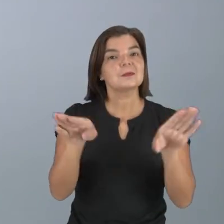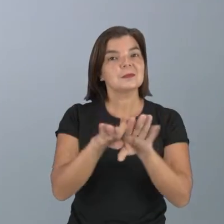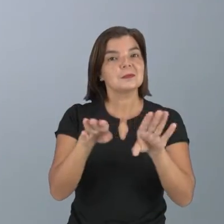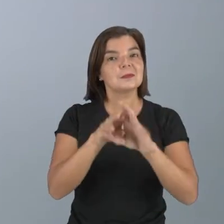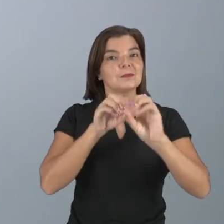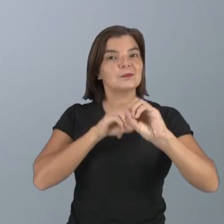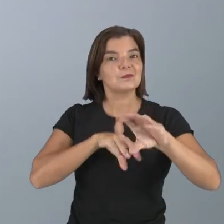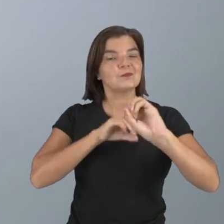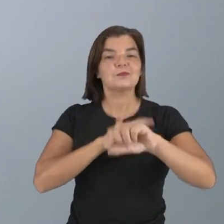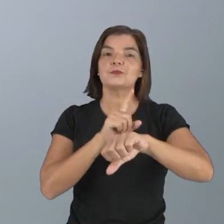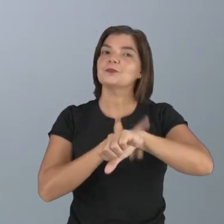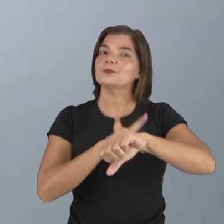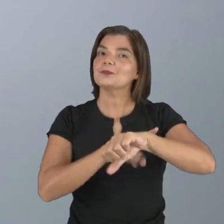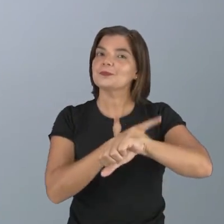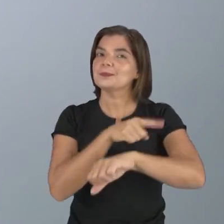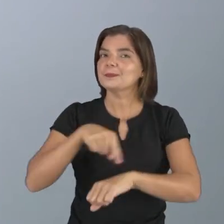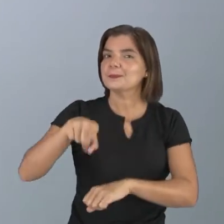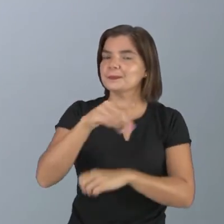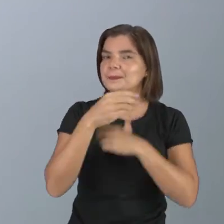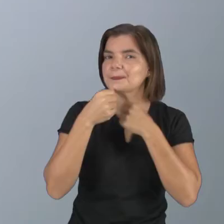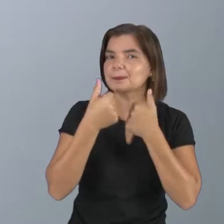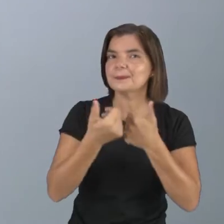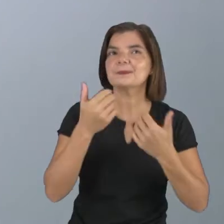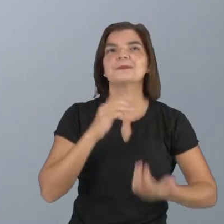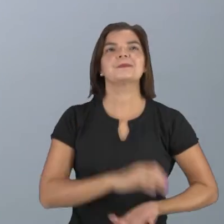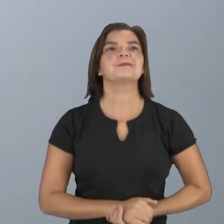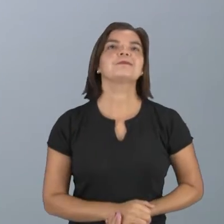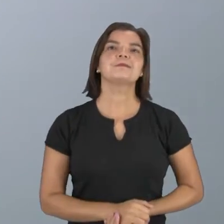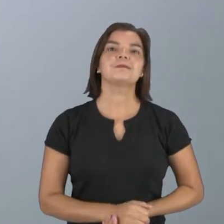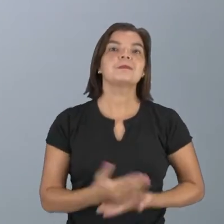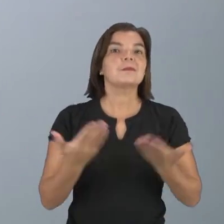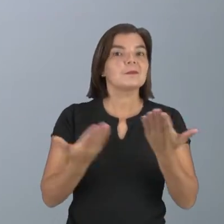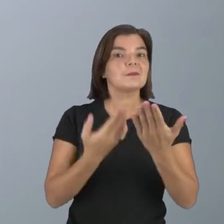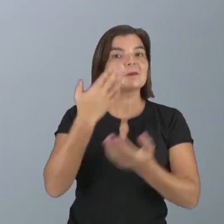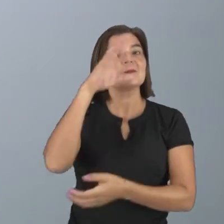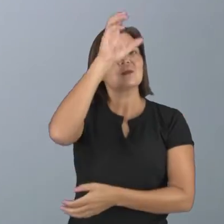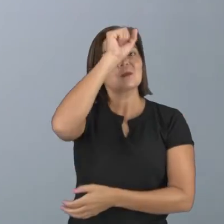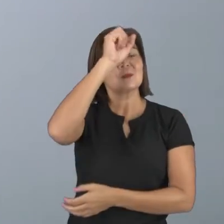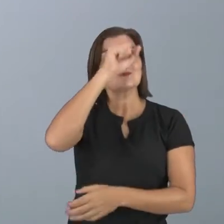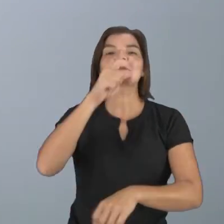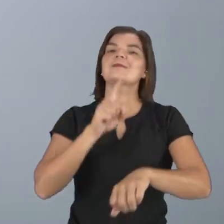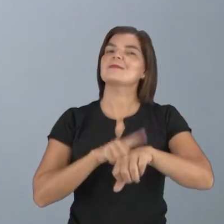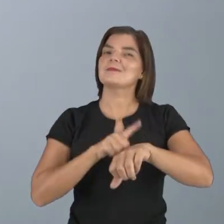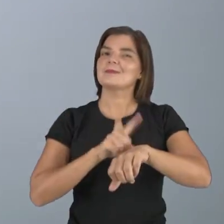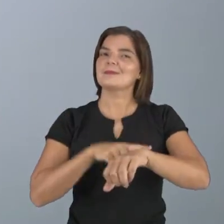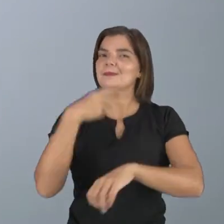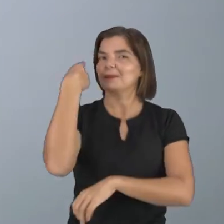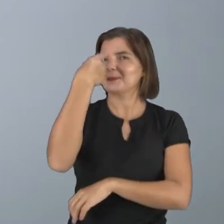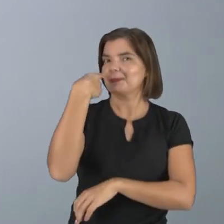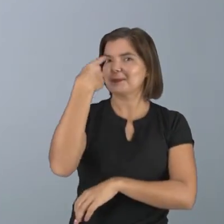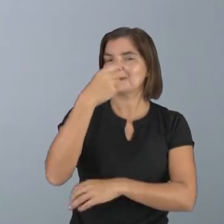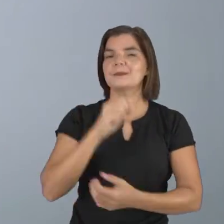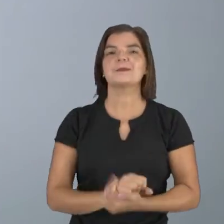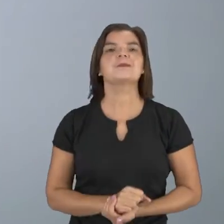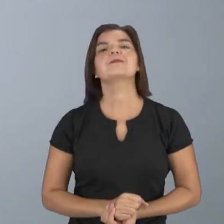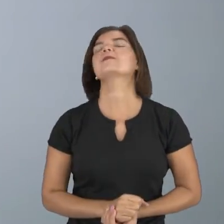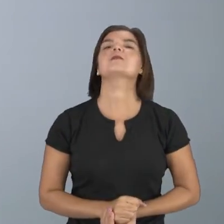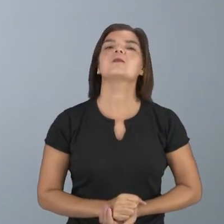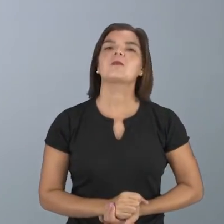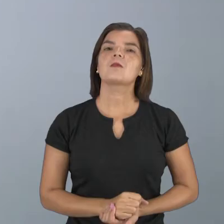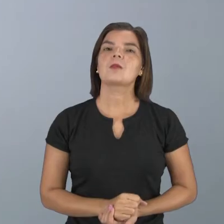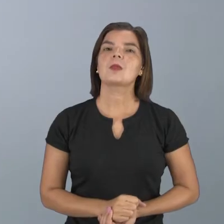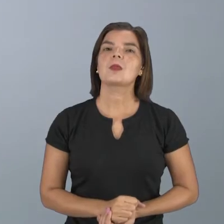repasar las horas con ustedes, ¿está bien? Vamos a ver las horas en español. Ó, pessoal, olha aqui para mim, ó.